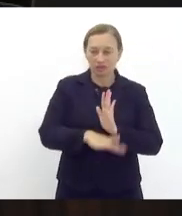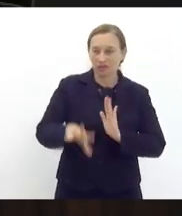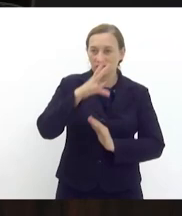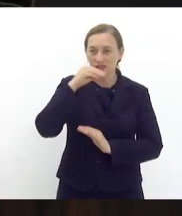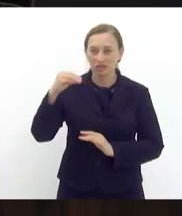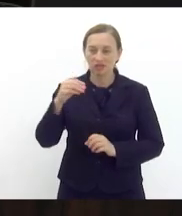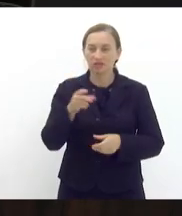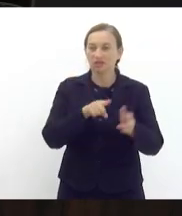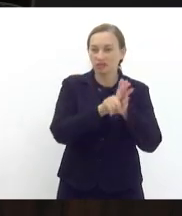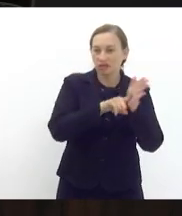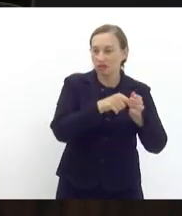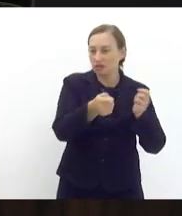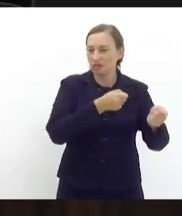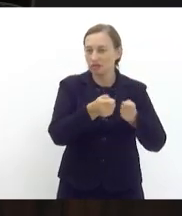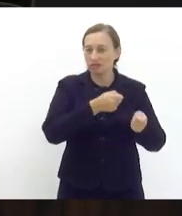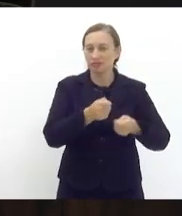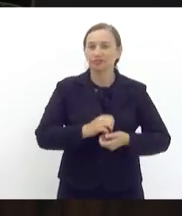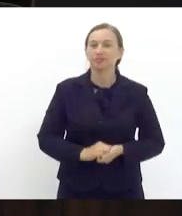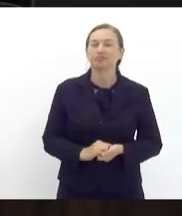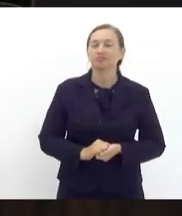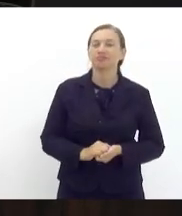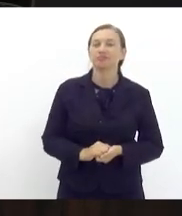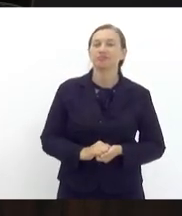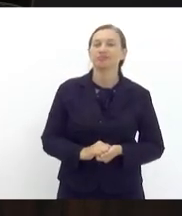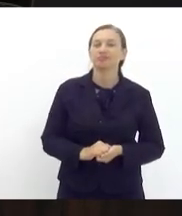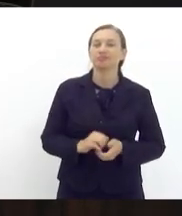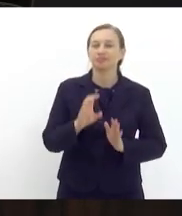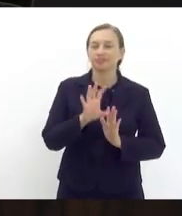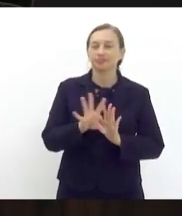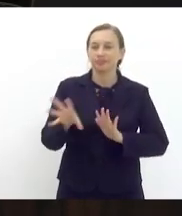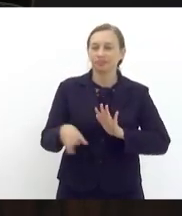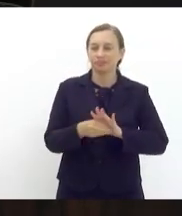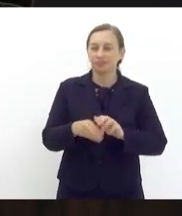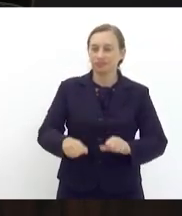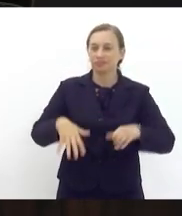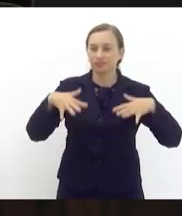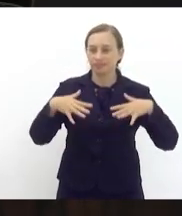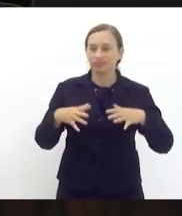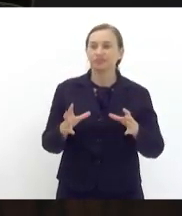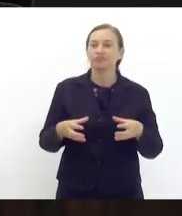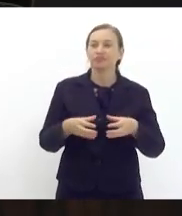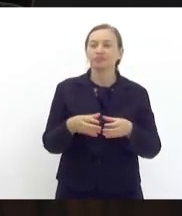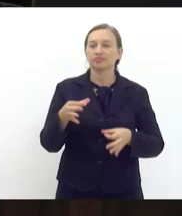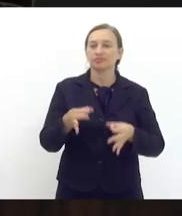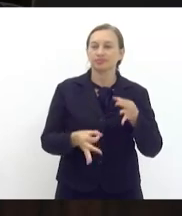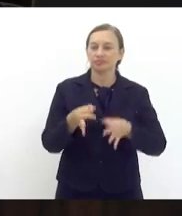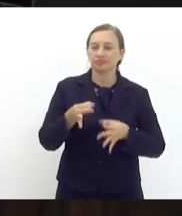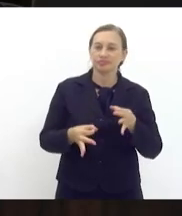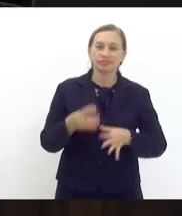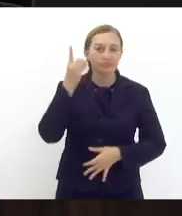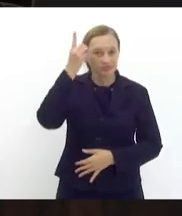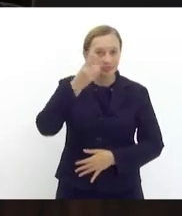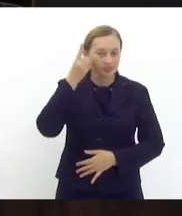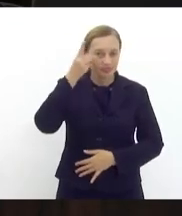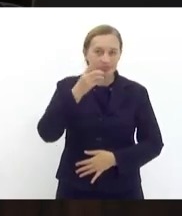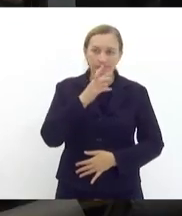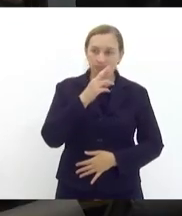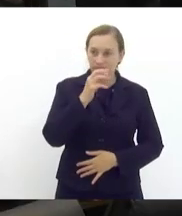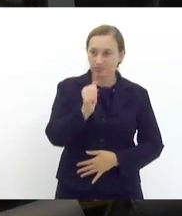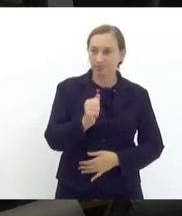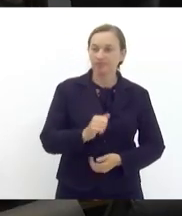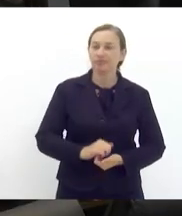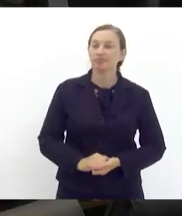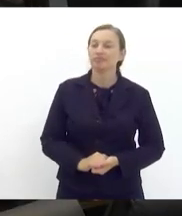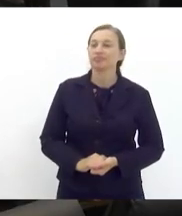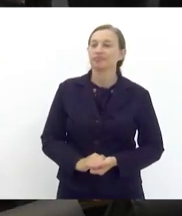finanças fiscalização financeira em controle as emendas de plenário para emitir parecer pela comissão de constituição e justiça deputado Rodrigo Amorim